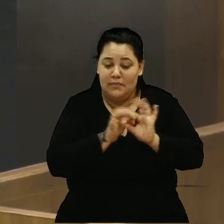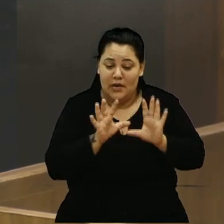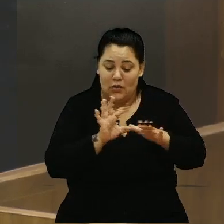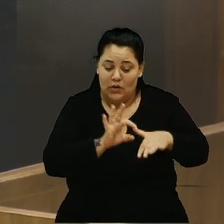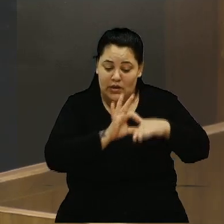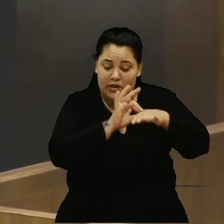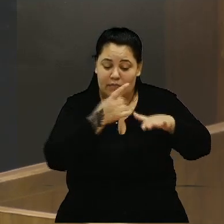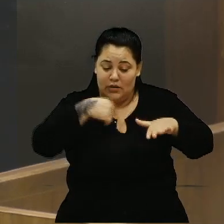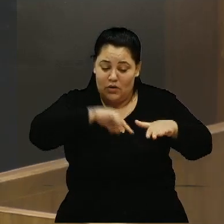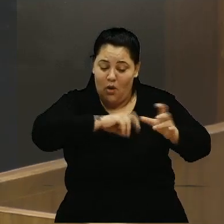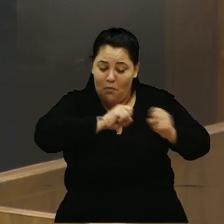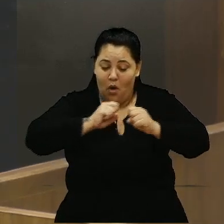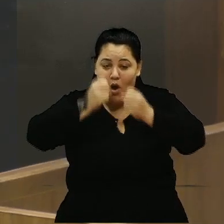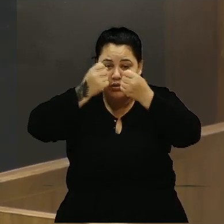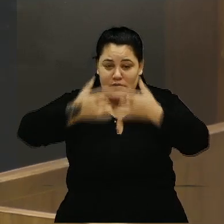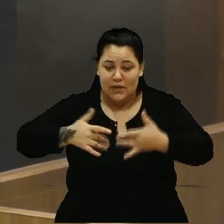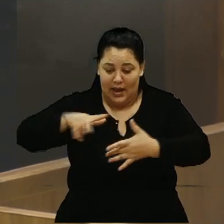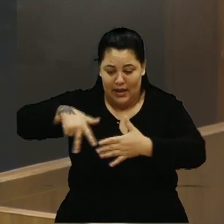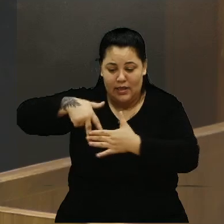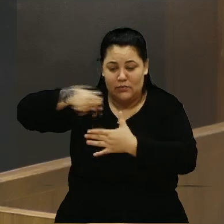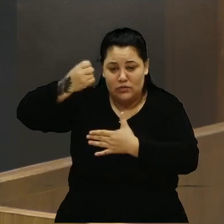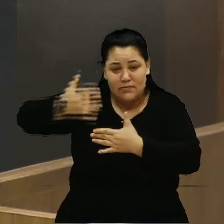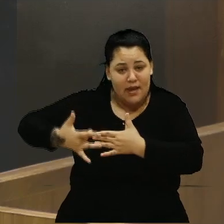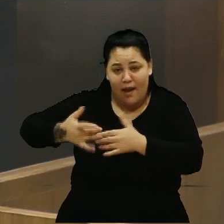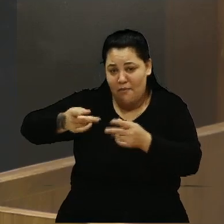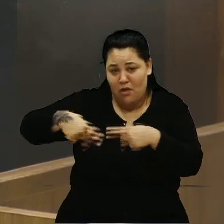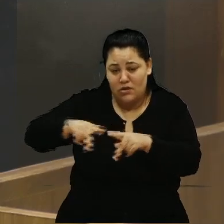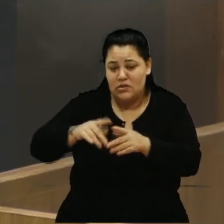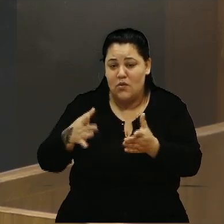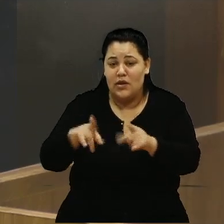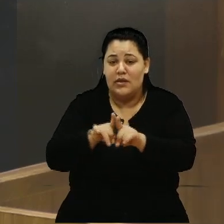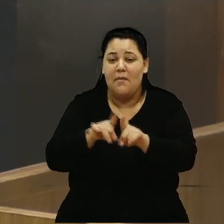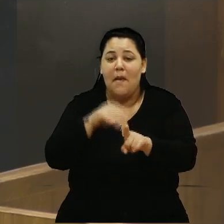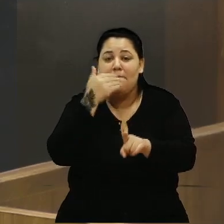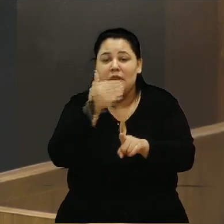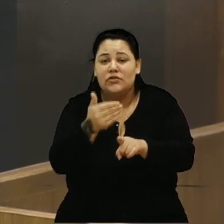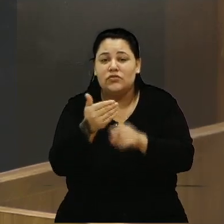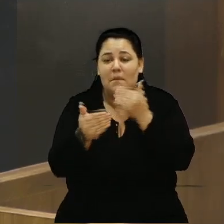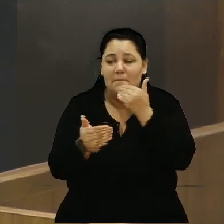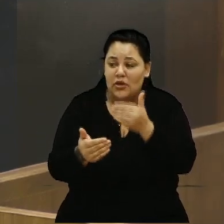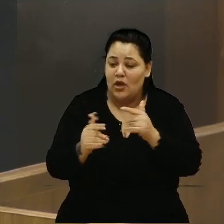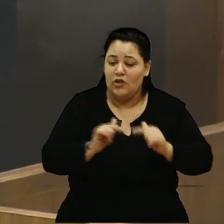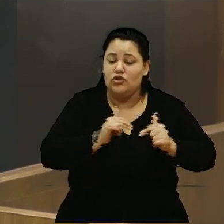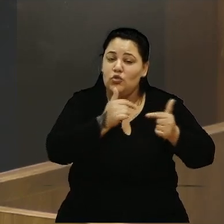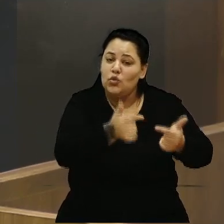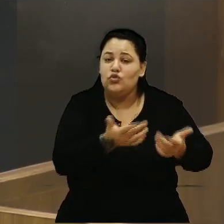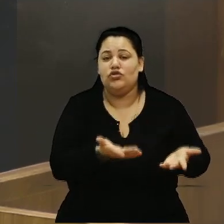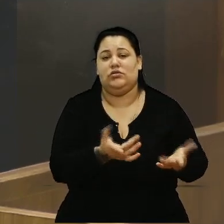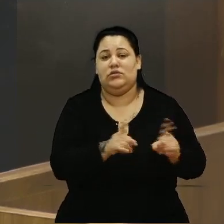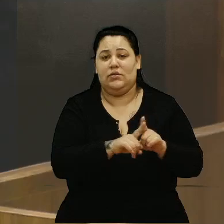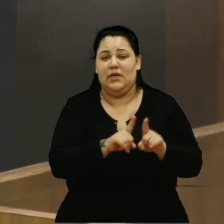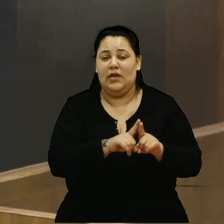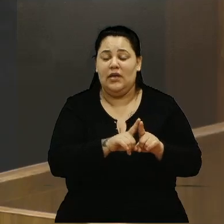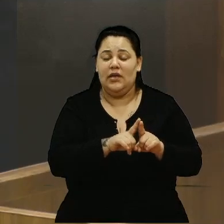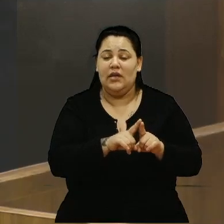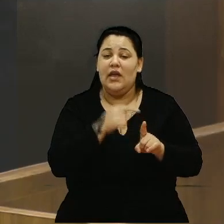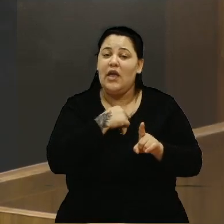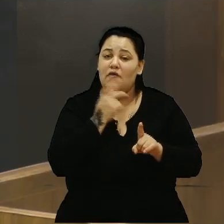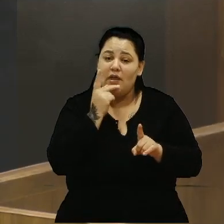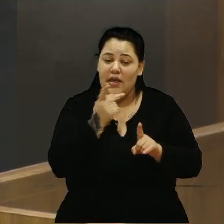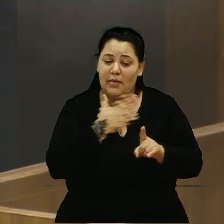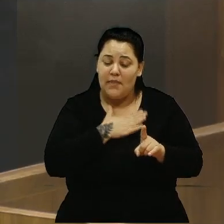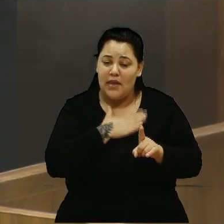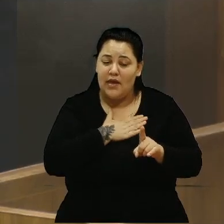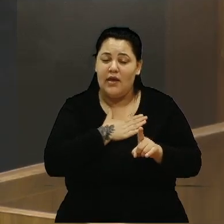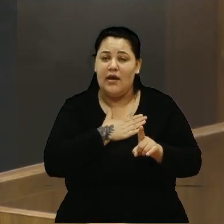dando uma explicação e também pedindo atitude. Até, inclusive, eu citei ali no meu depoimento